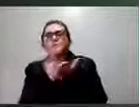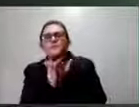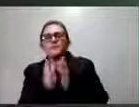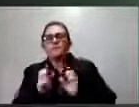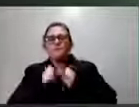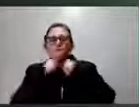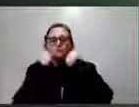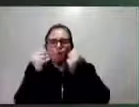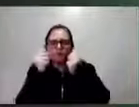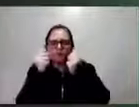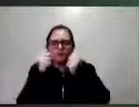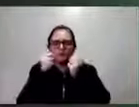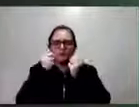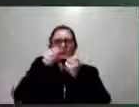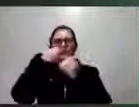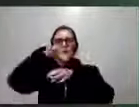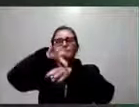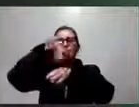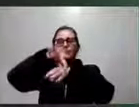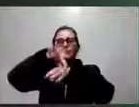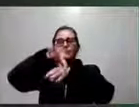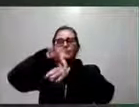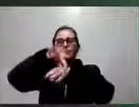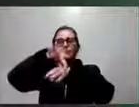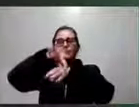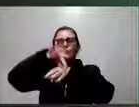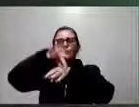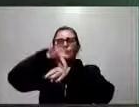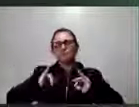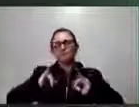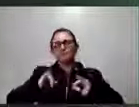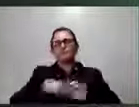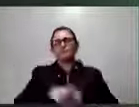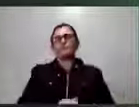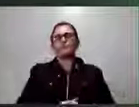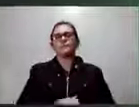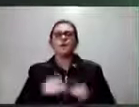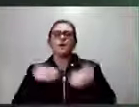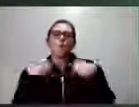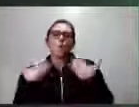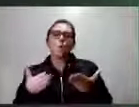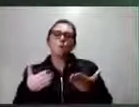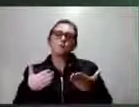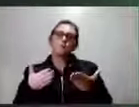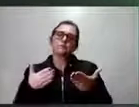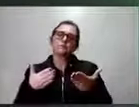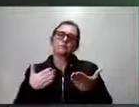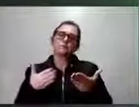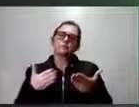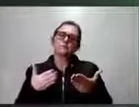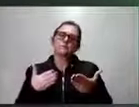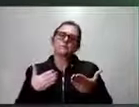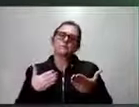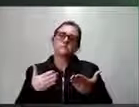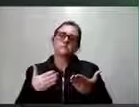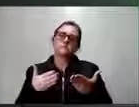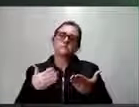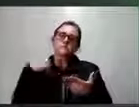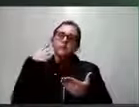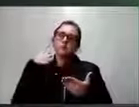inconsciência, um relaxamento muscular pela anestesia. E quando é manejada essa região,